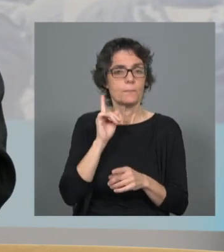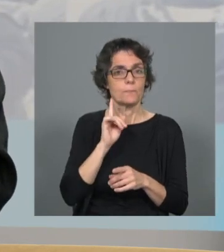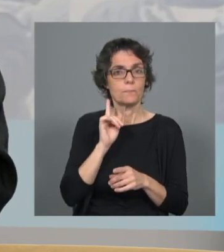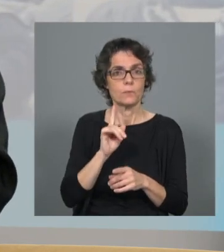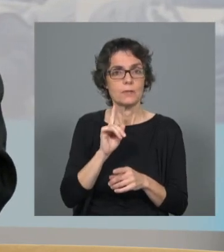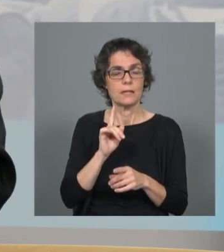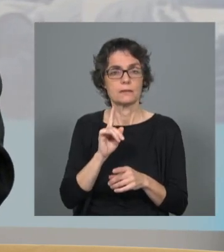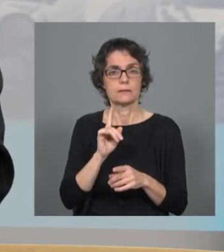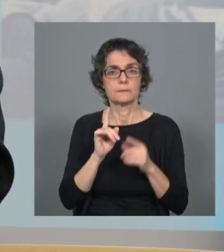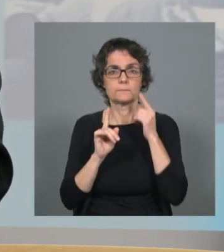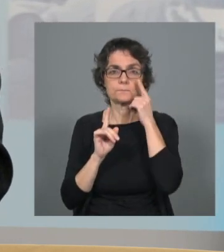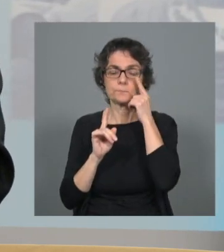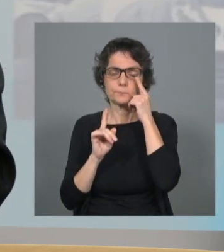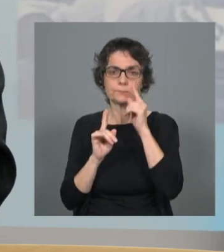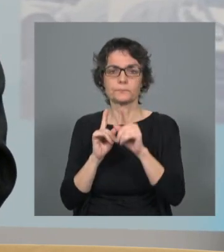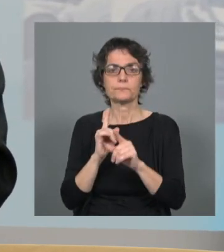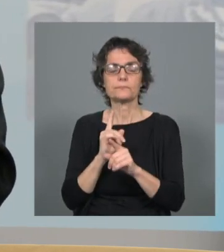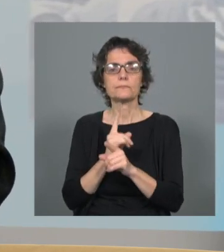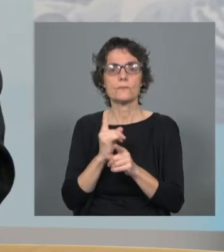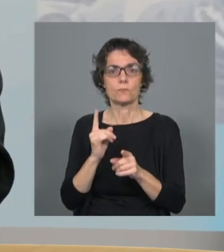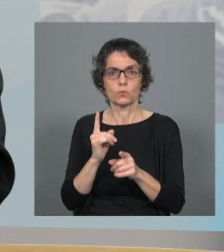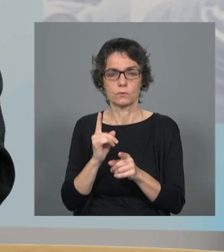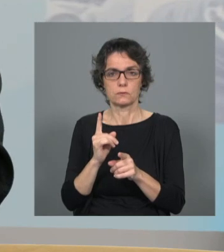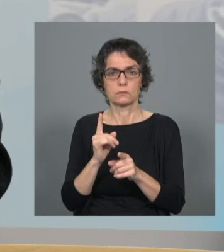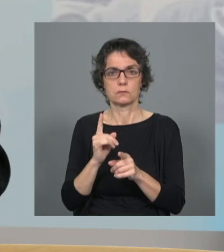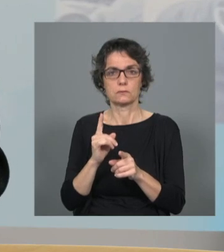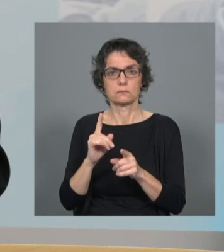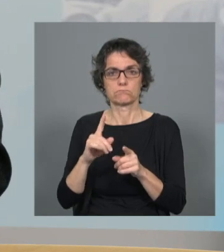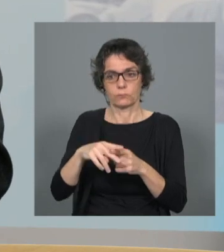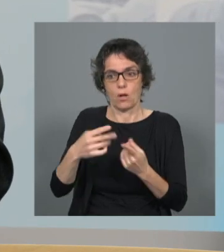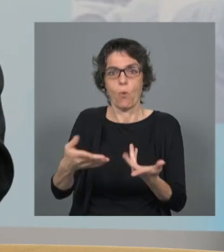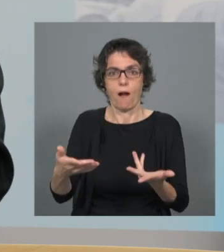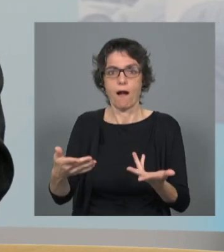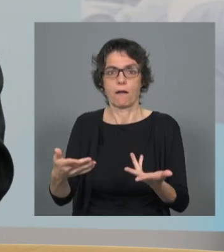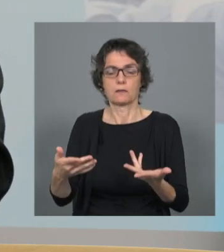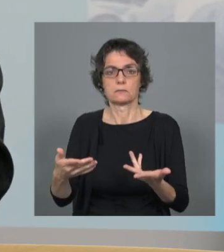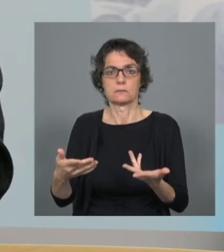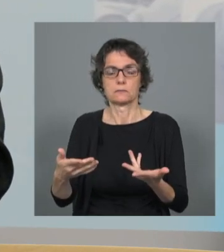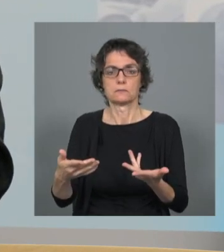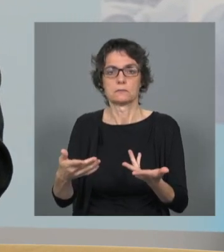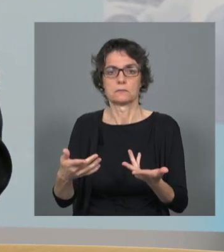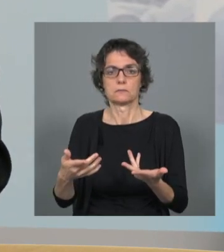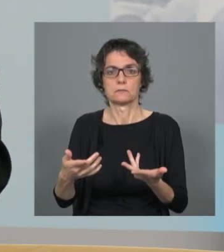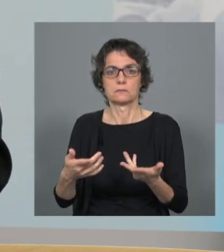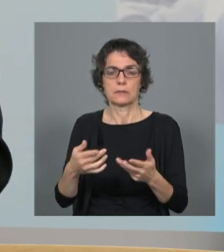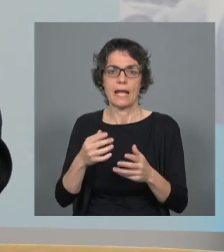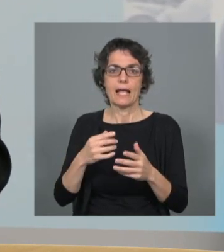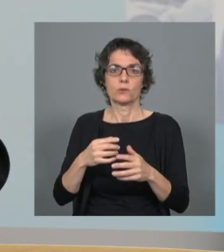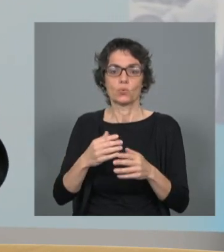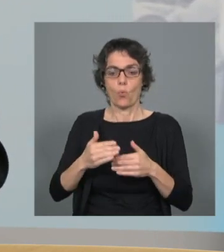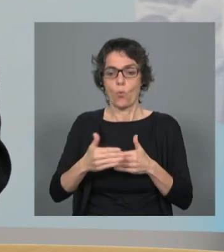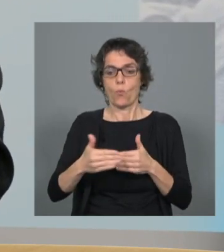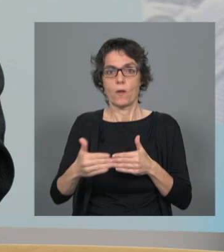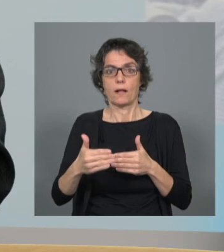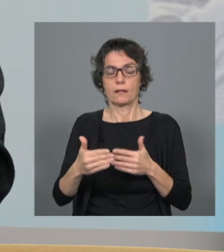da vacinação, porque temos meios para isso neste momento, porque o que dificultou no início a vacinação foi a falta